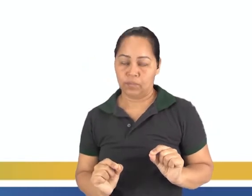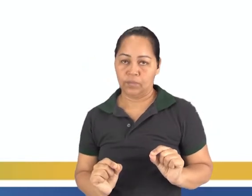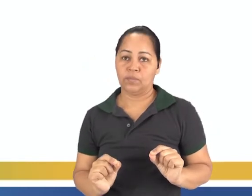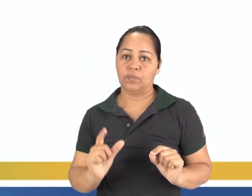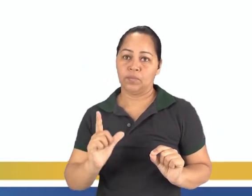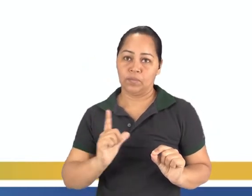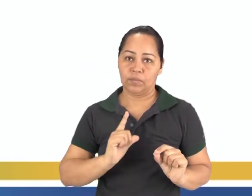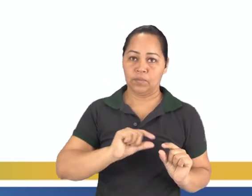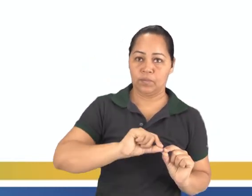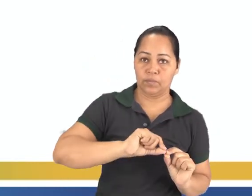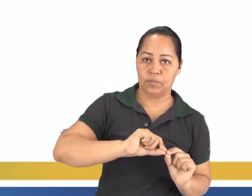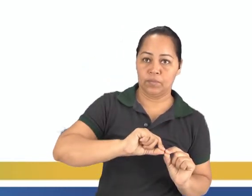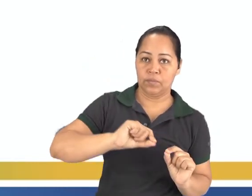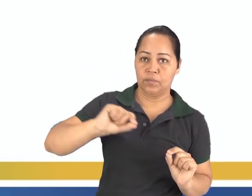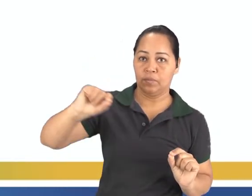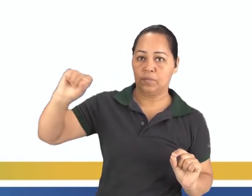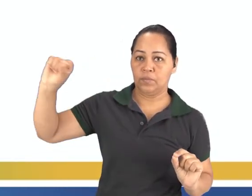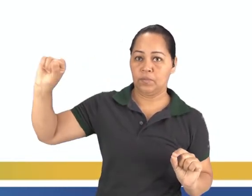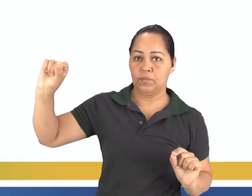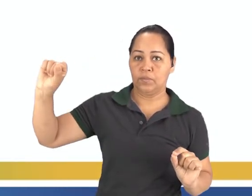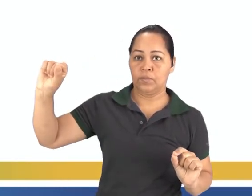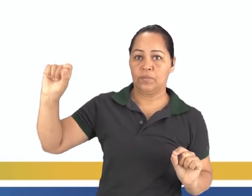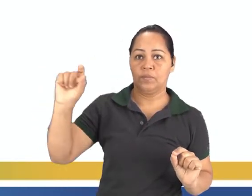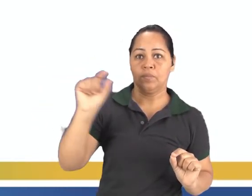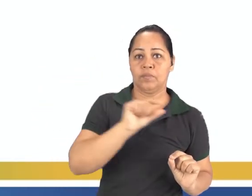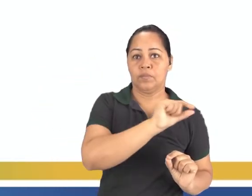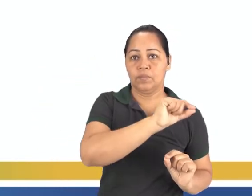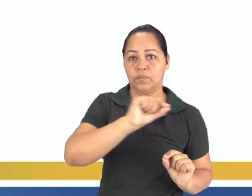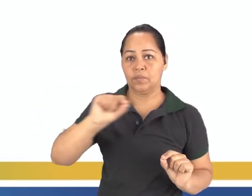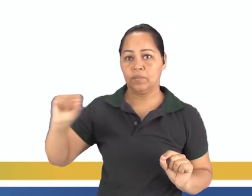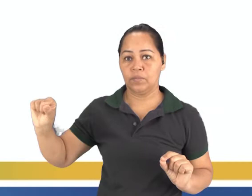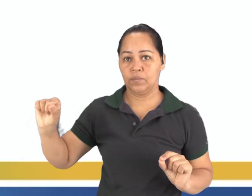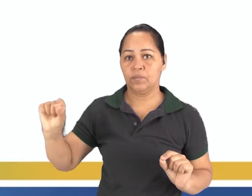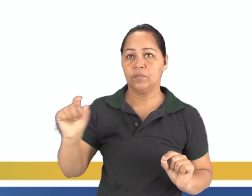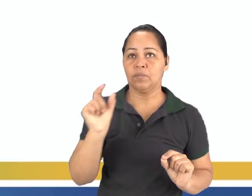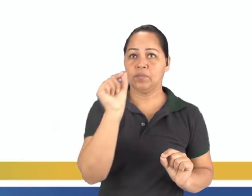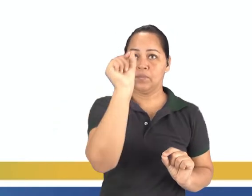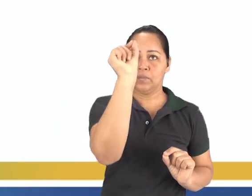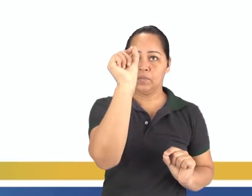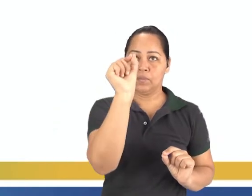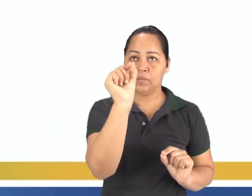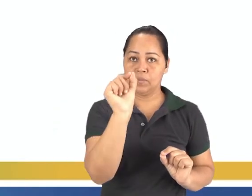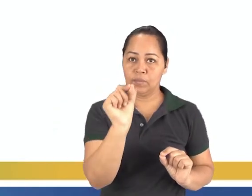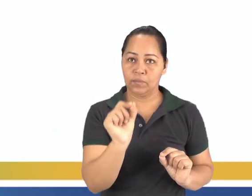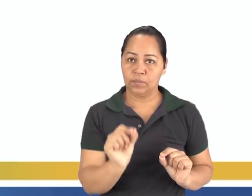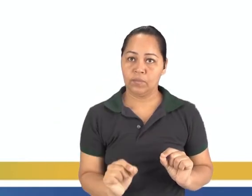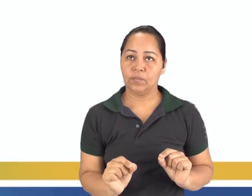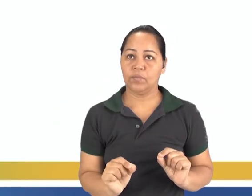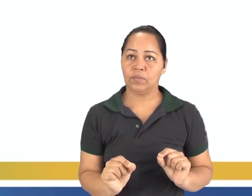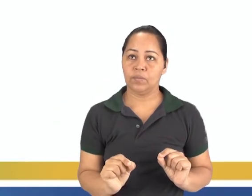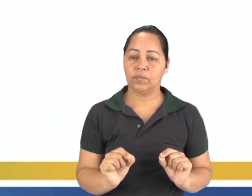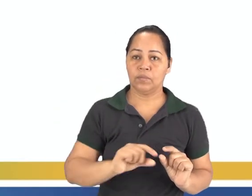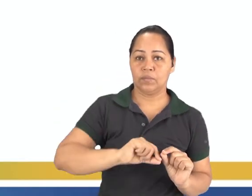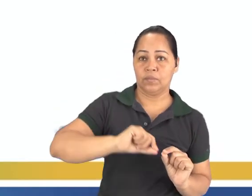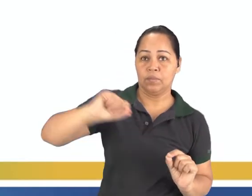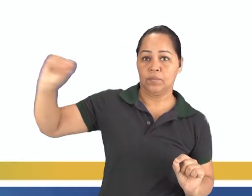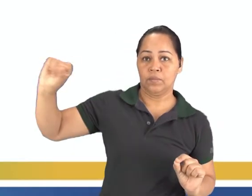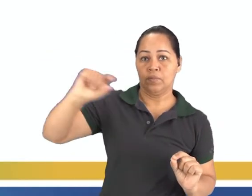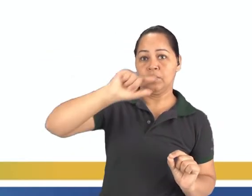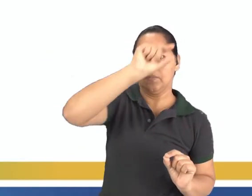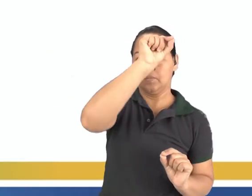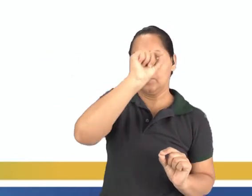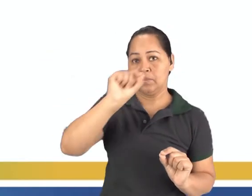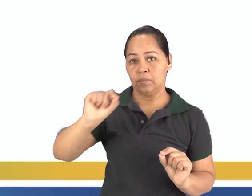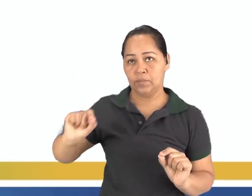na vertical, outro eixo na horizontal e 2 eixos em diagonal, perceberam? Então,